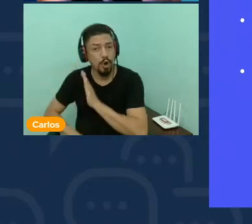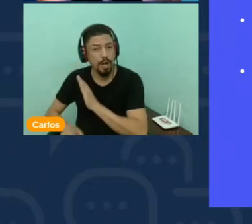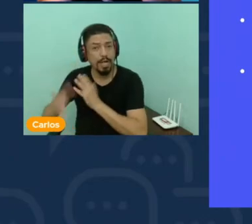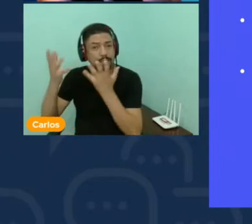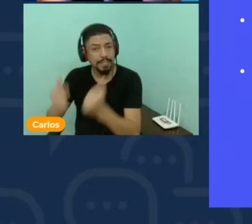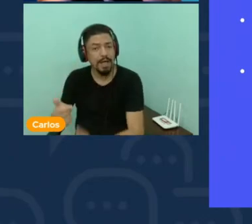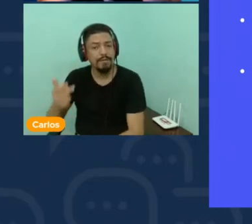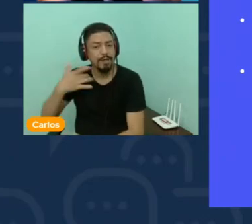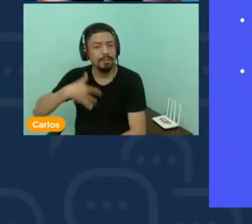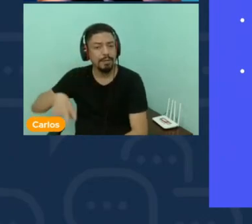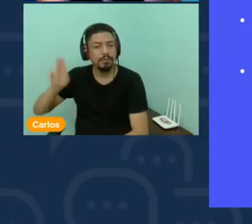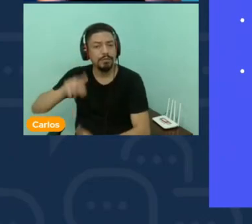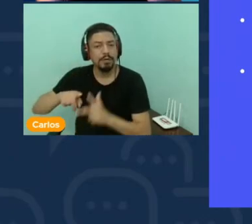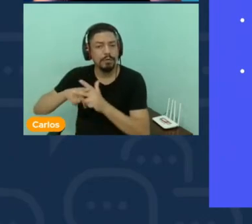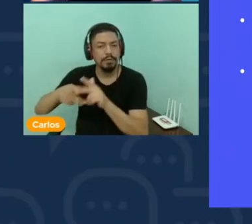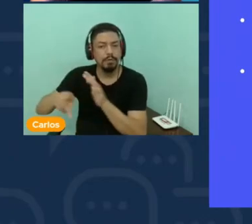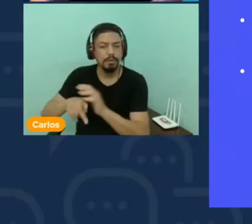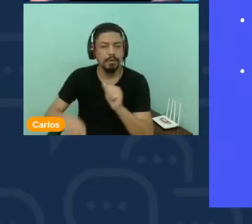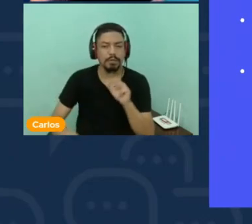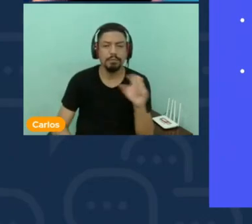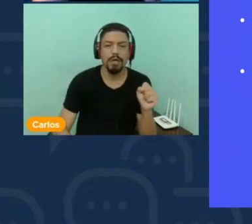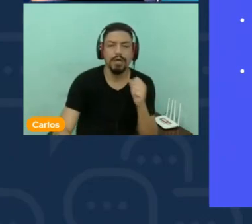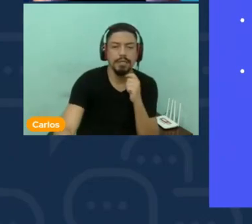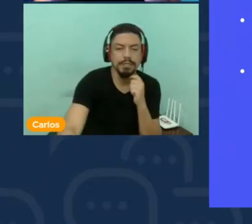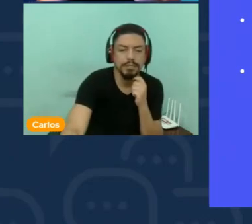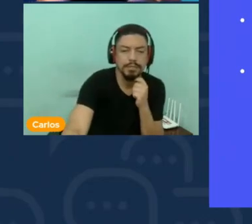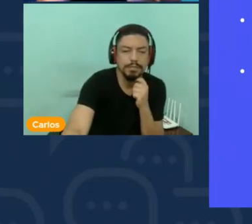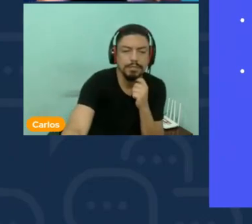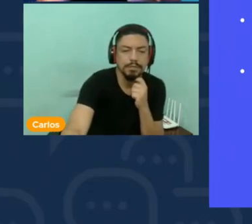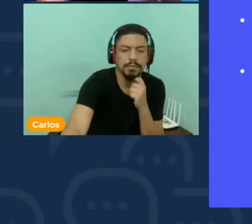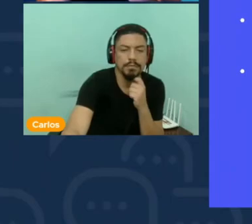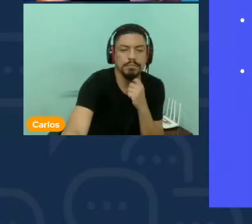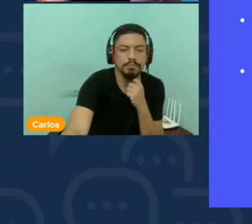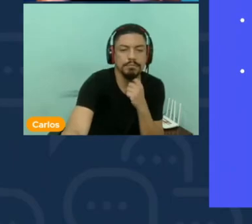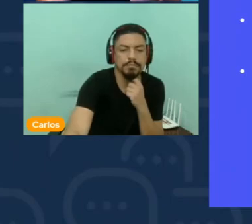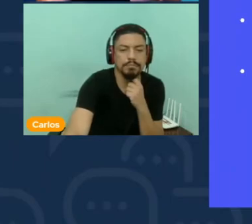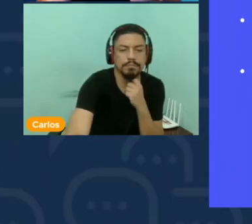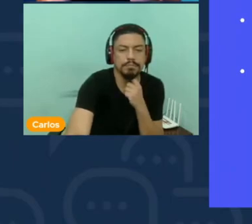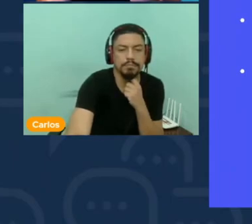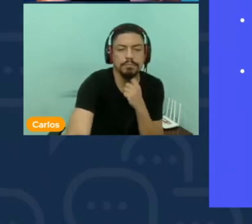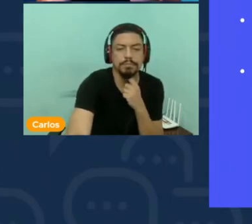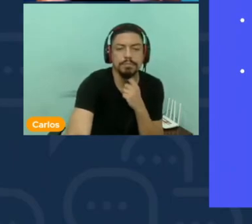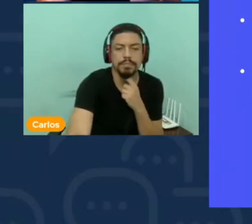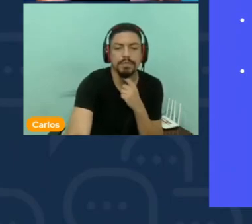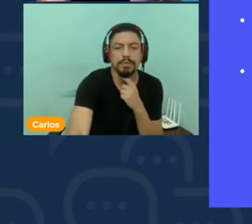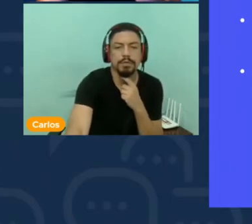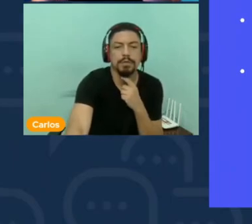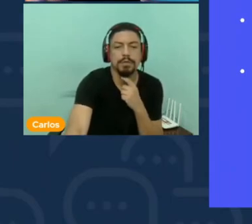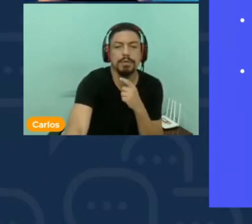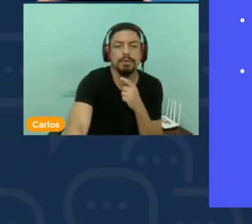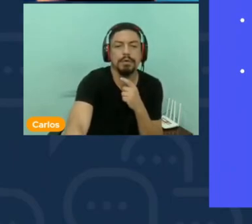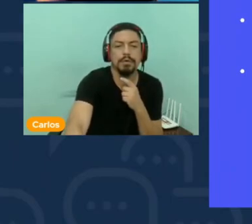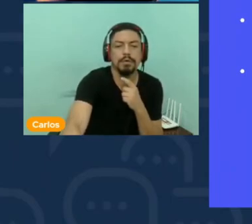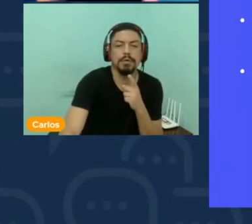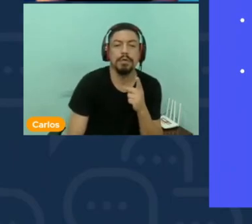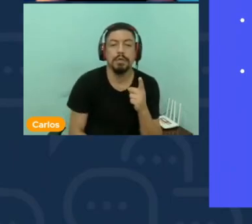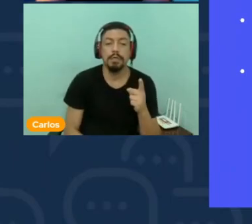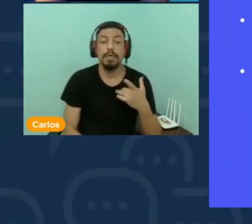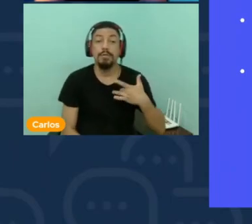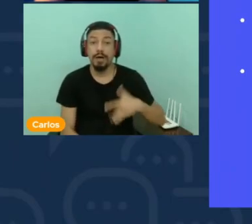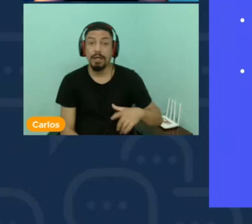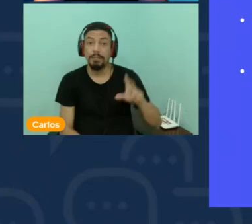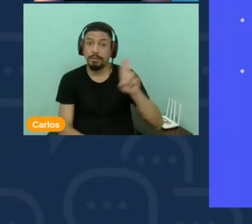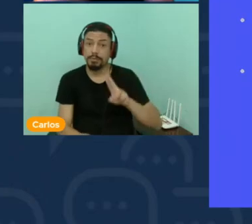os recursos da AWS. Vale a pena ir para a nuvem AWS. E vale tanto a